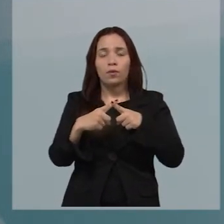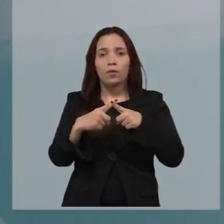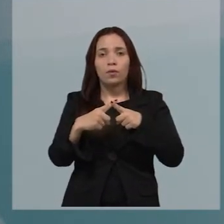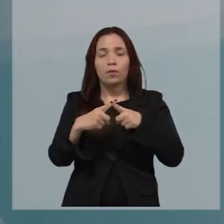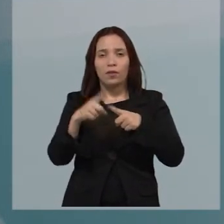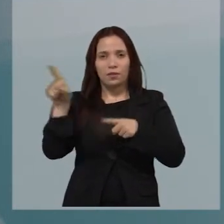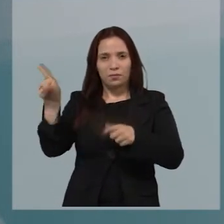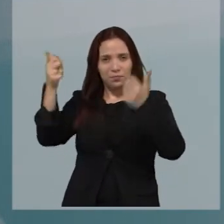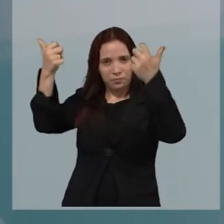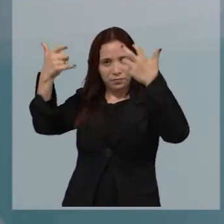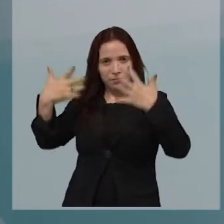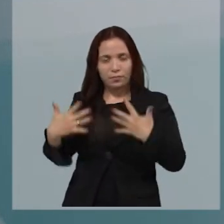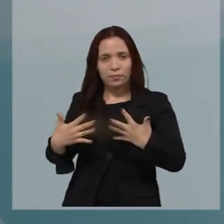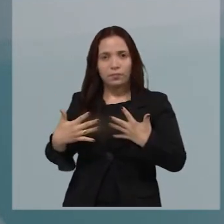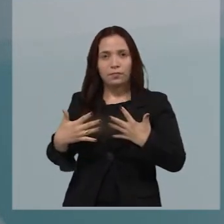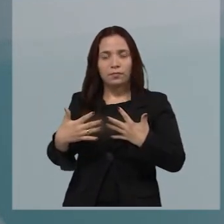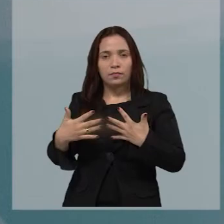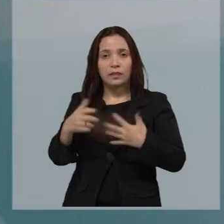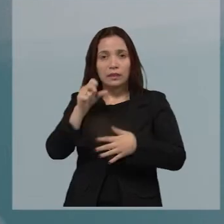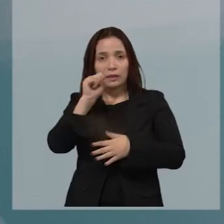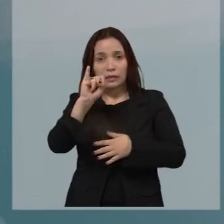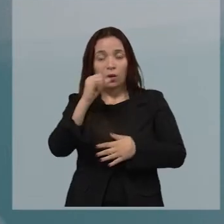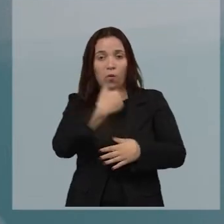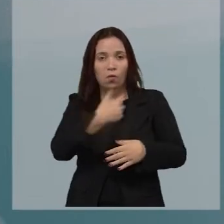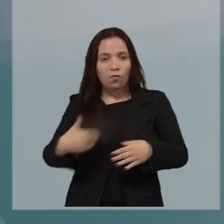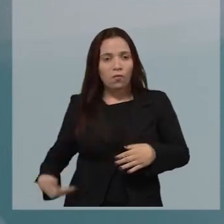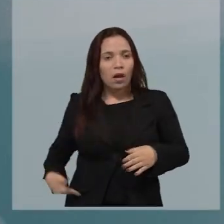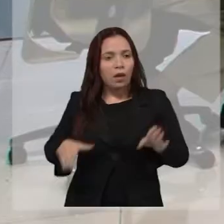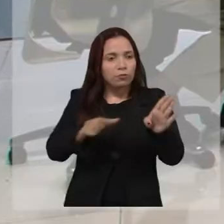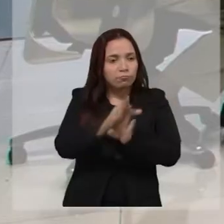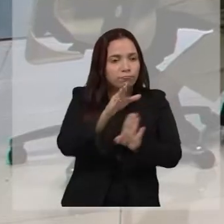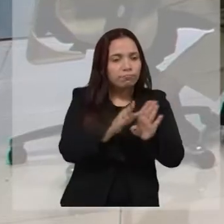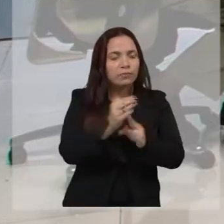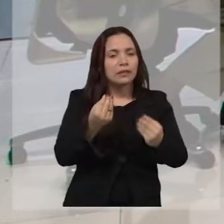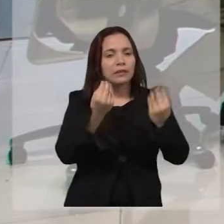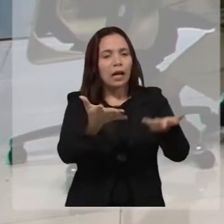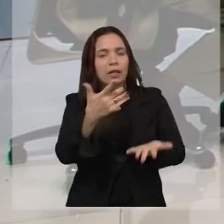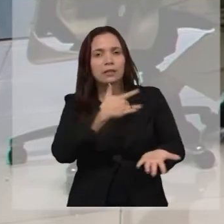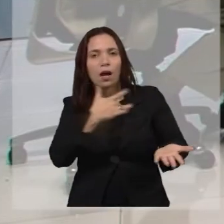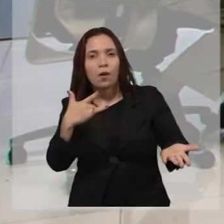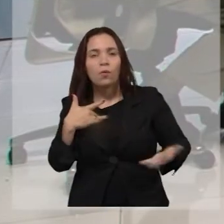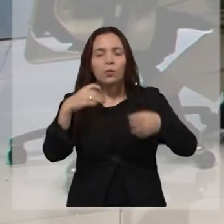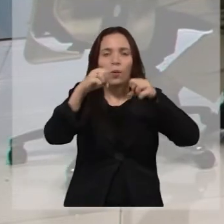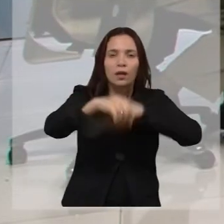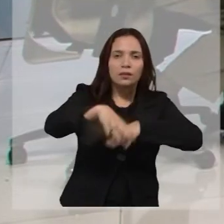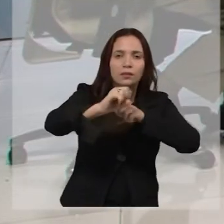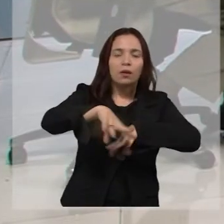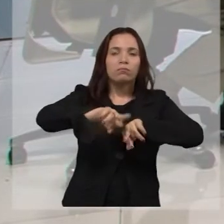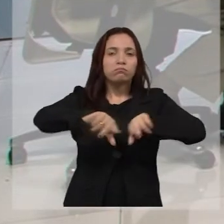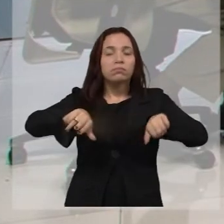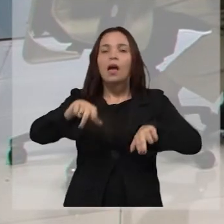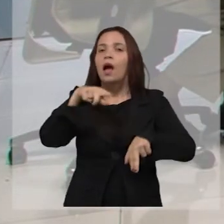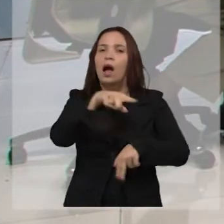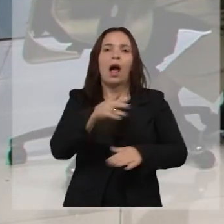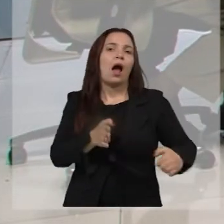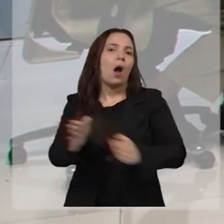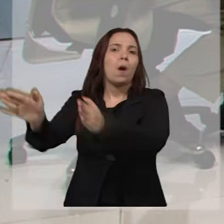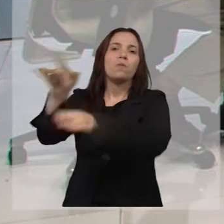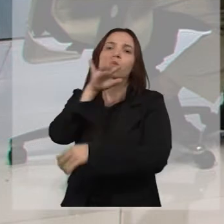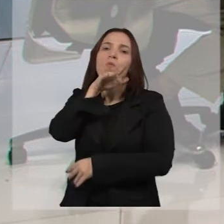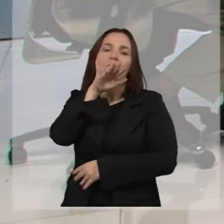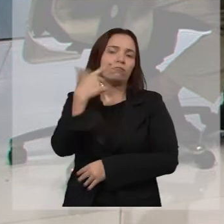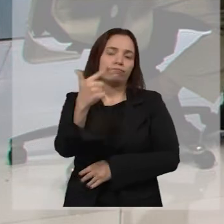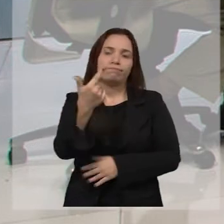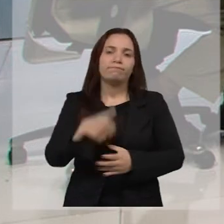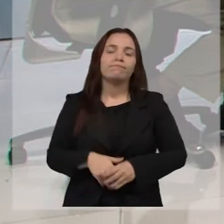população, que o senhor relatou agora, ela não vai entrar no presídio. Claro. Né? Então é um A trabalho questão da educação, né? Se você anterior. prestar